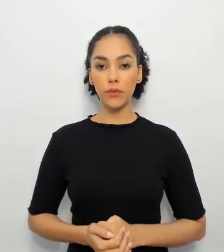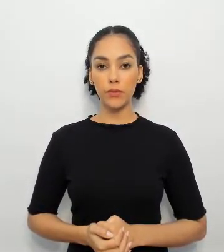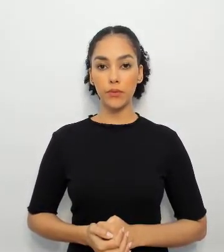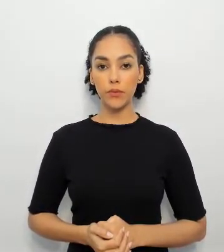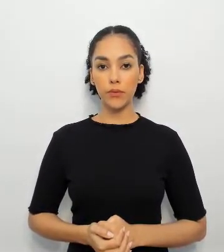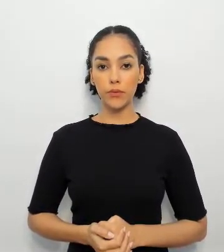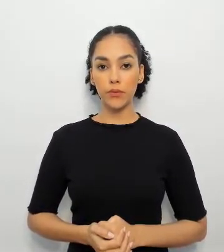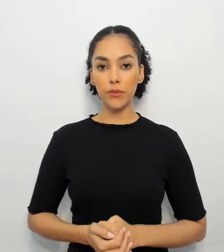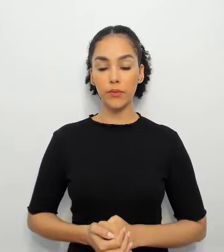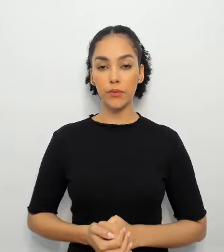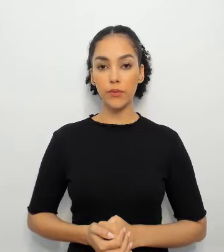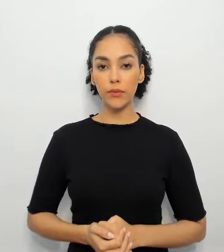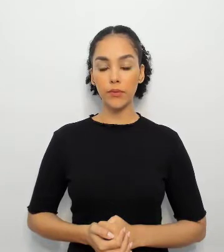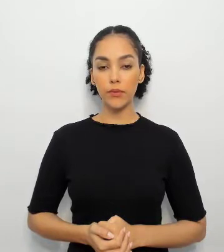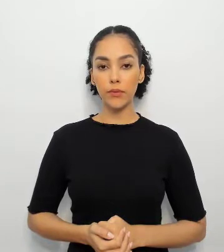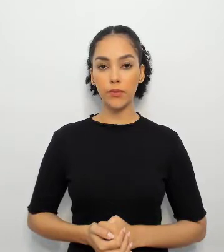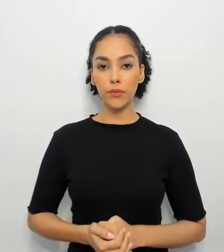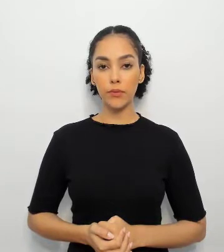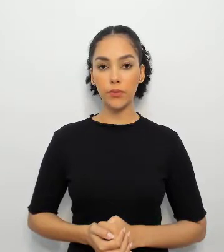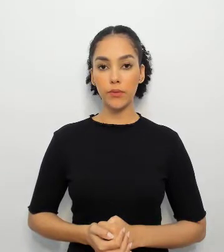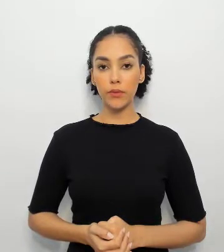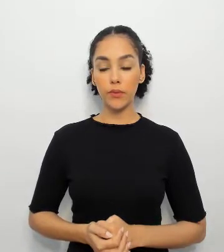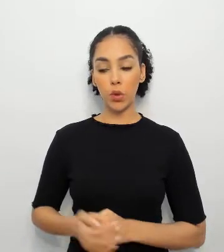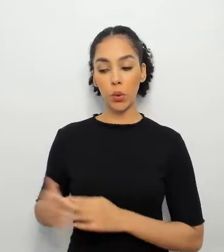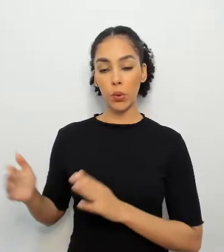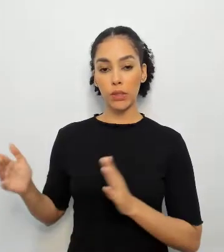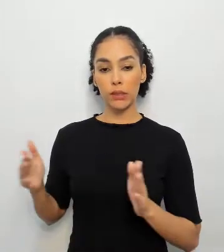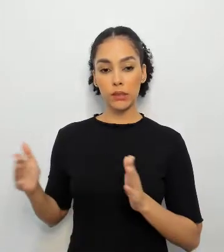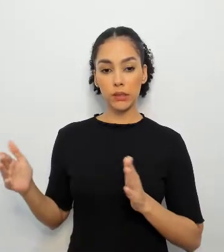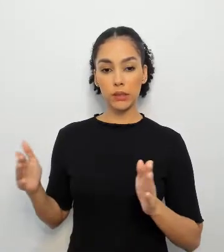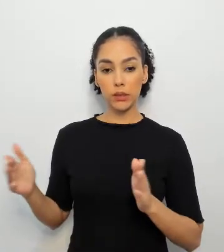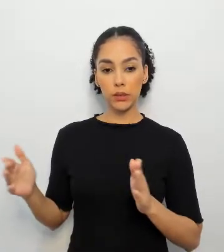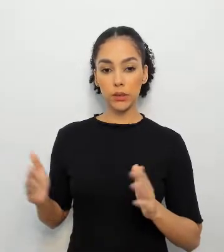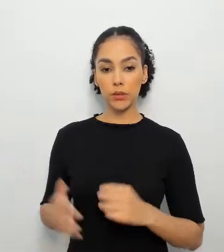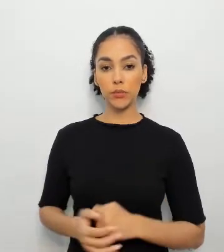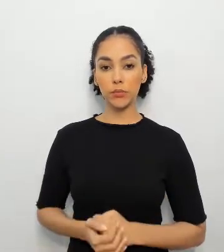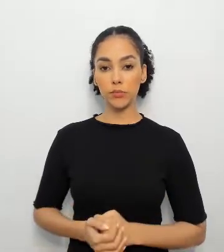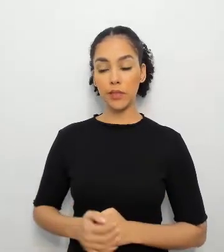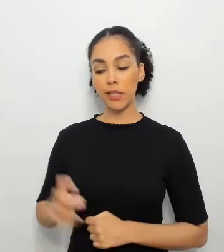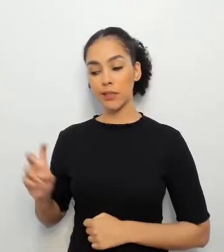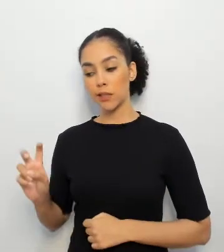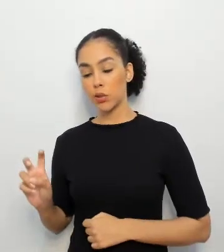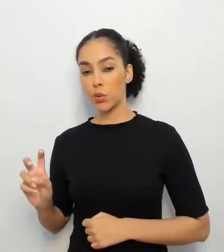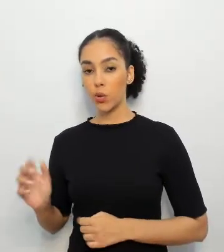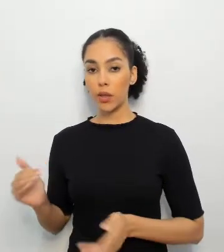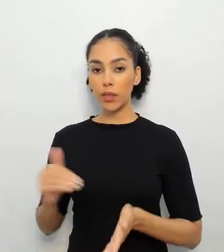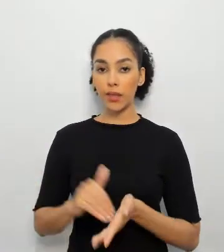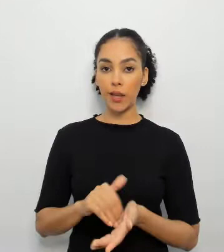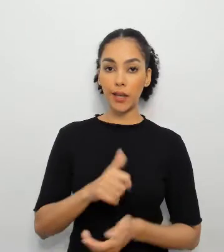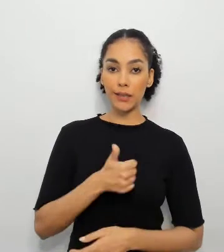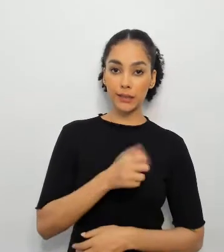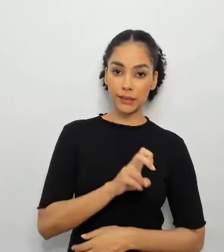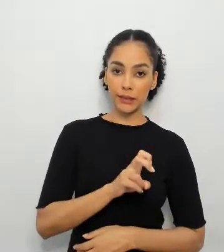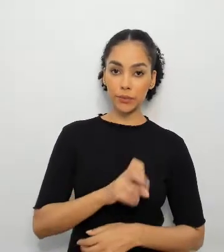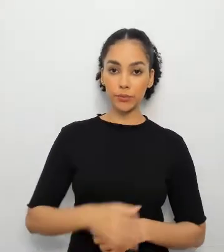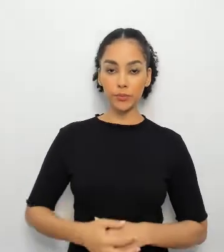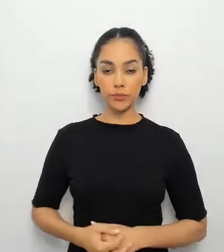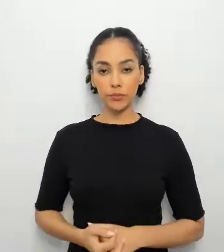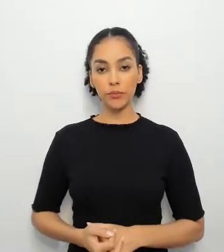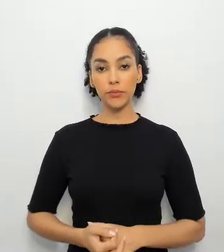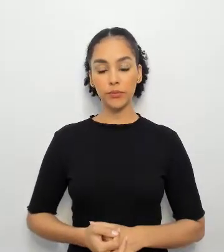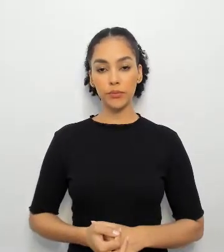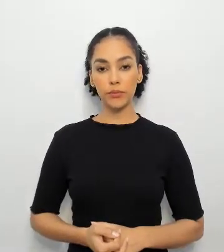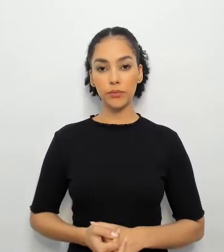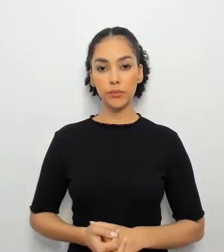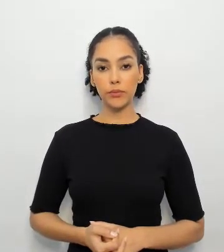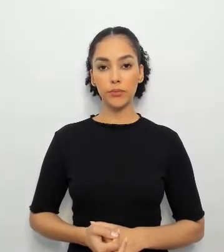negativo em, aqui é um intervalo aberto, tá? Que vai de 5 até 15. O